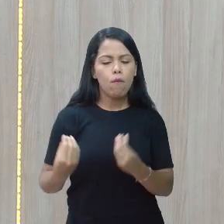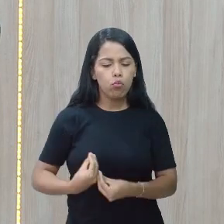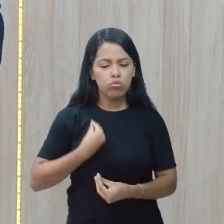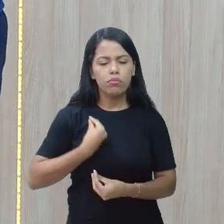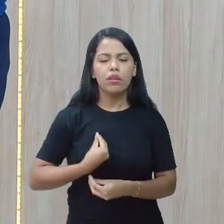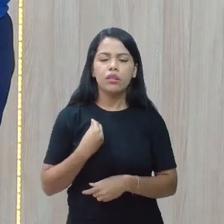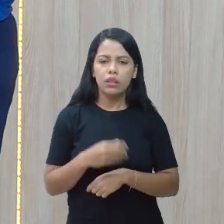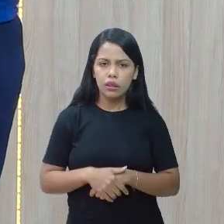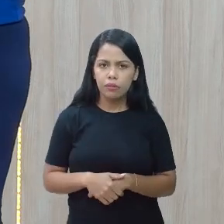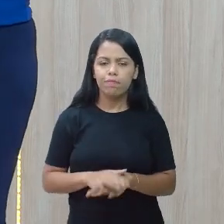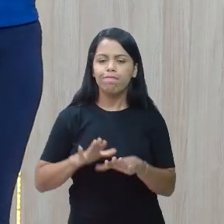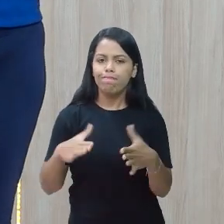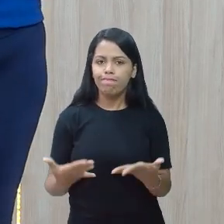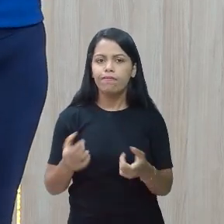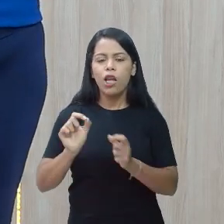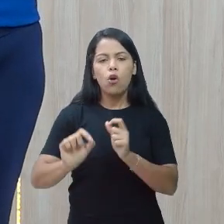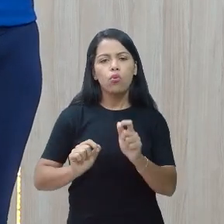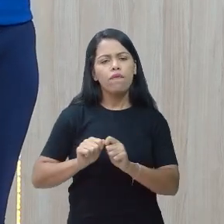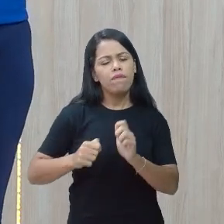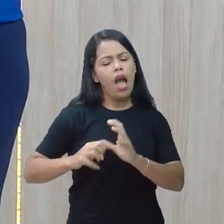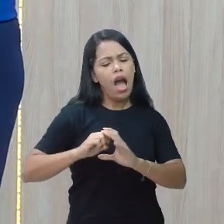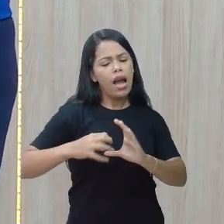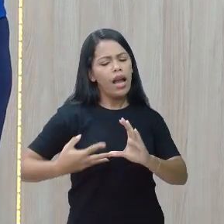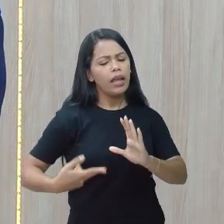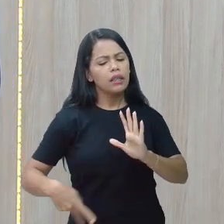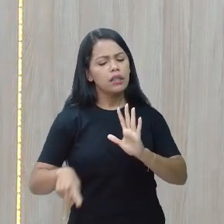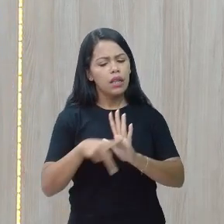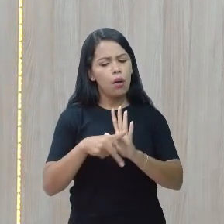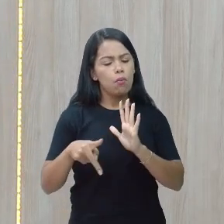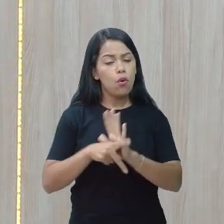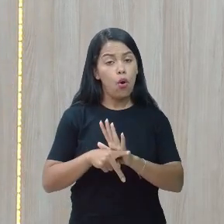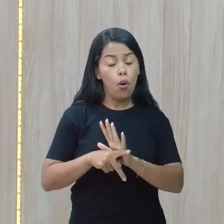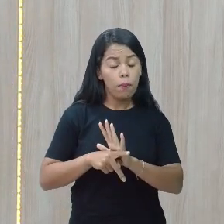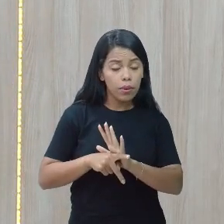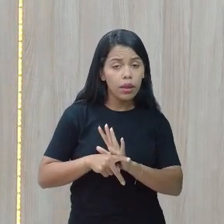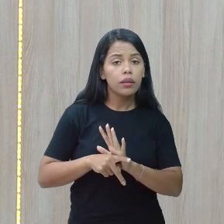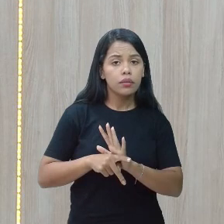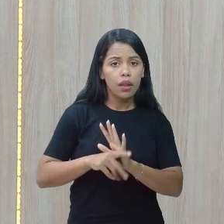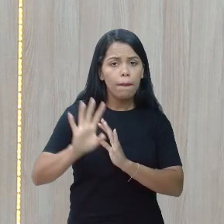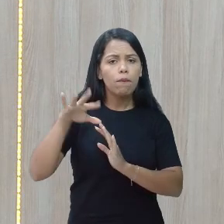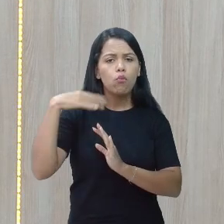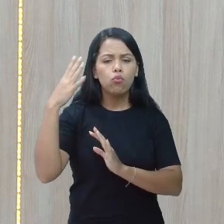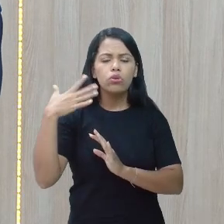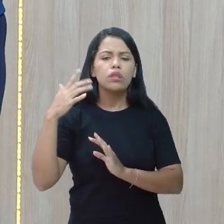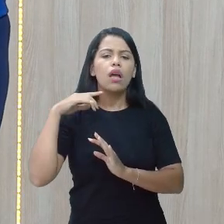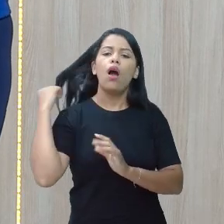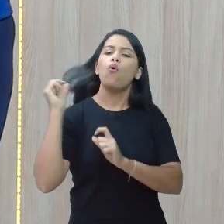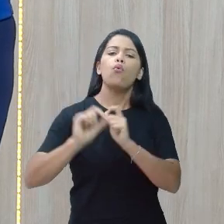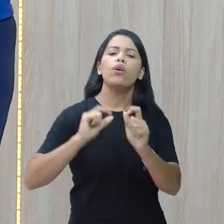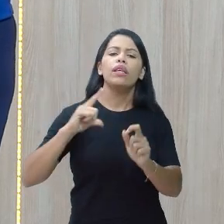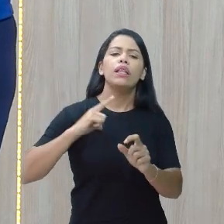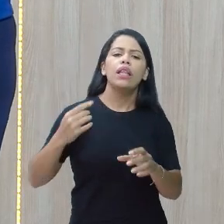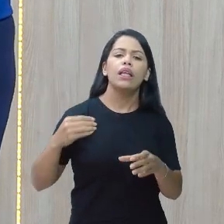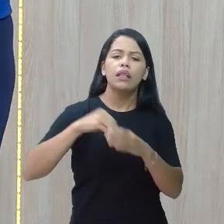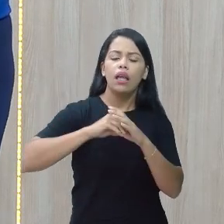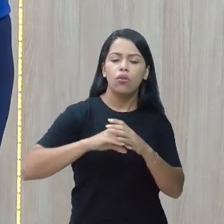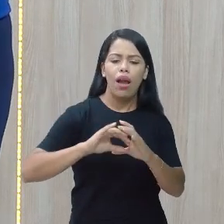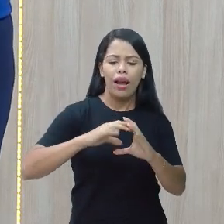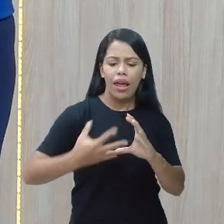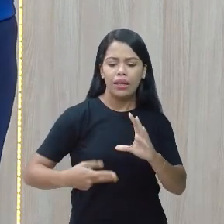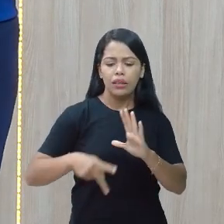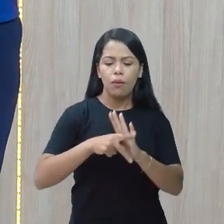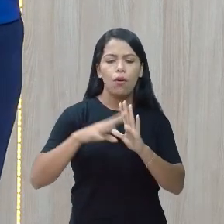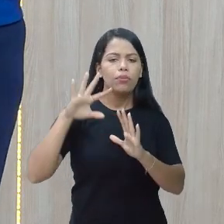presente, né? O que caracteriza realmente a música indígena? Só é música indígena aquela música que é feita